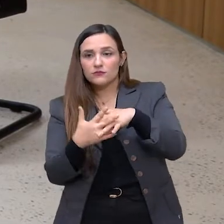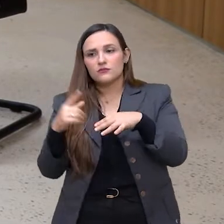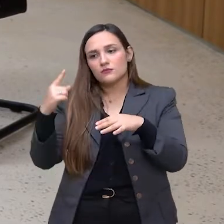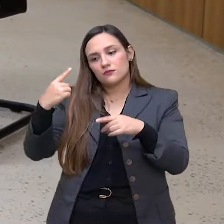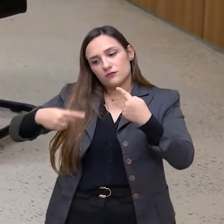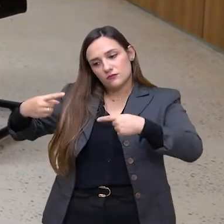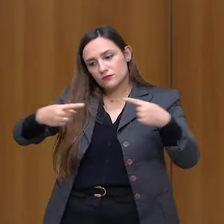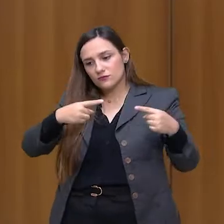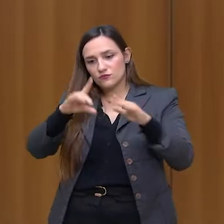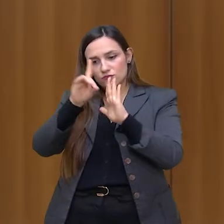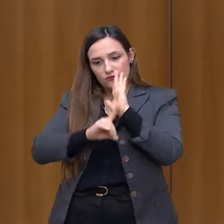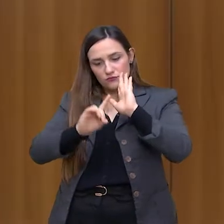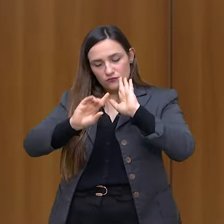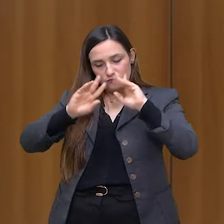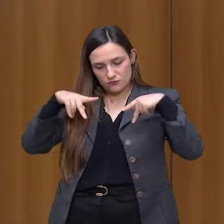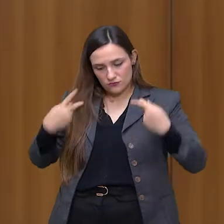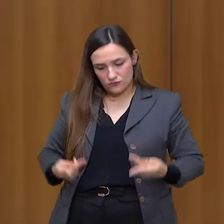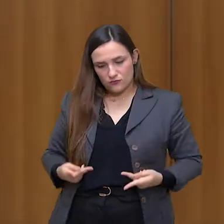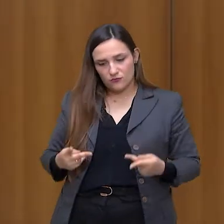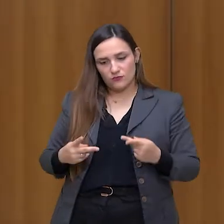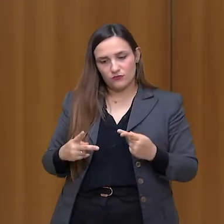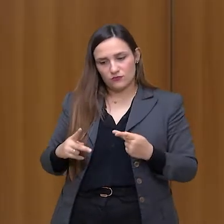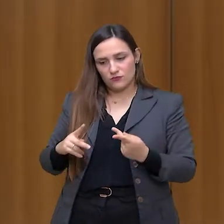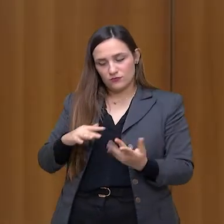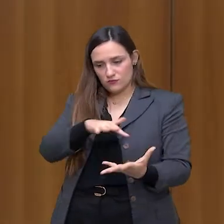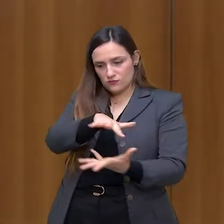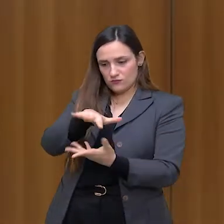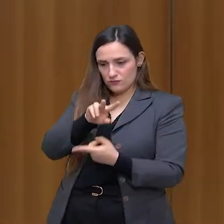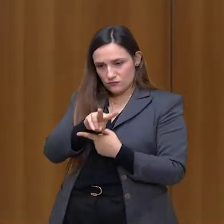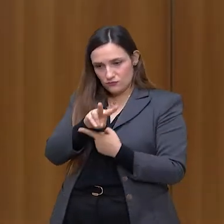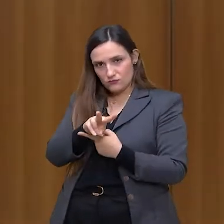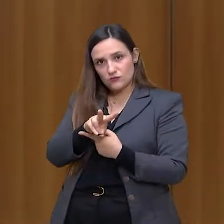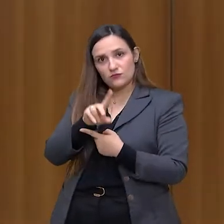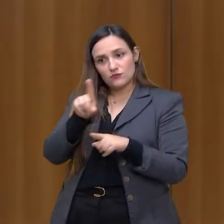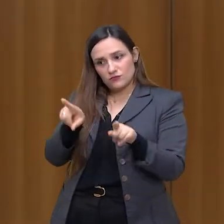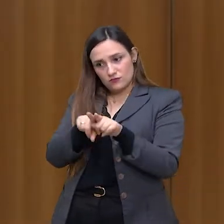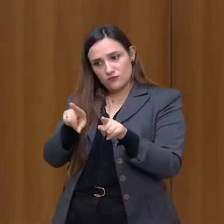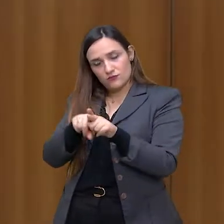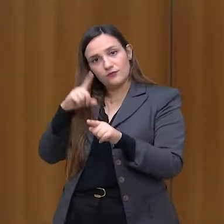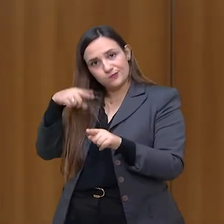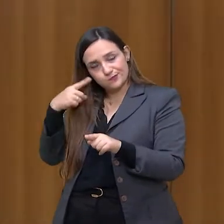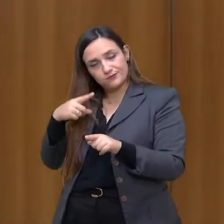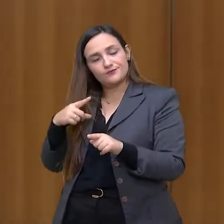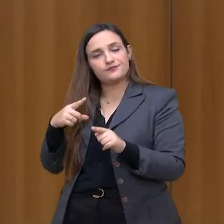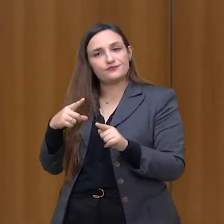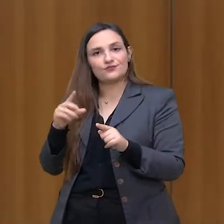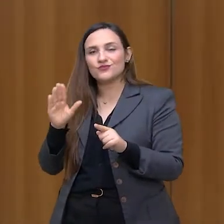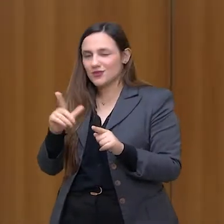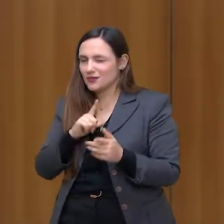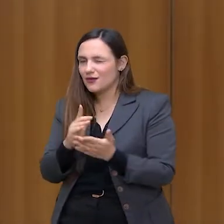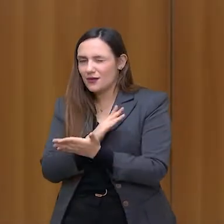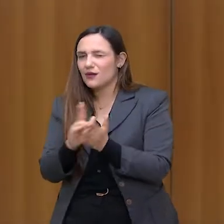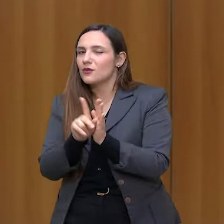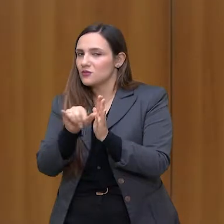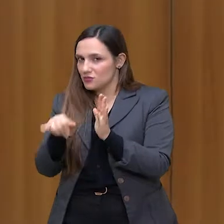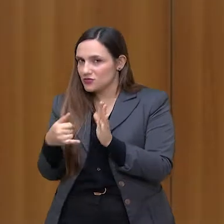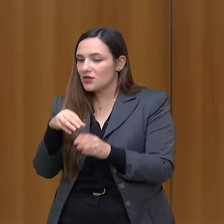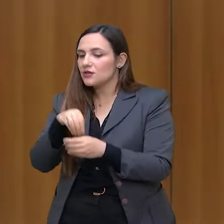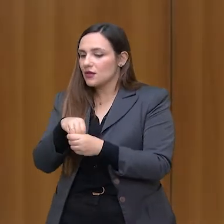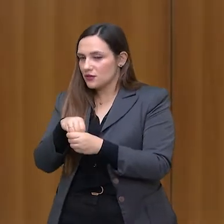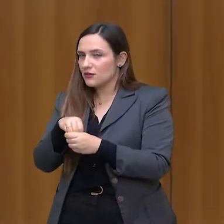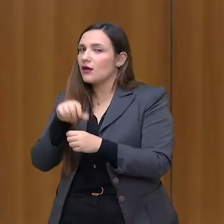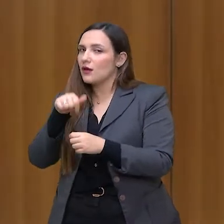direitos humanos, sustentabilidade e desenvolvimento. Então, nós temos algumas coisas já em andamento aqui